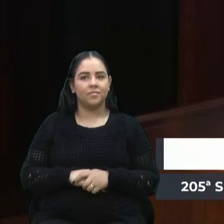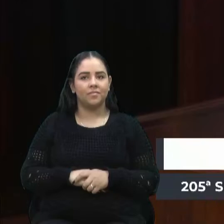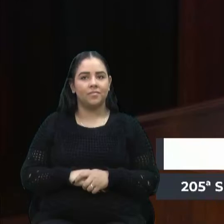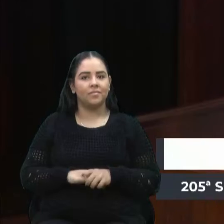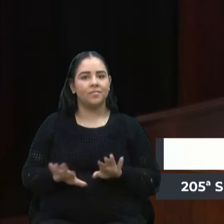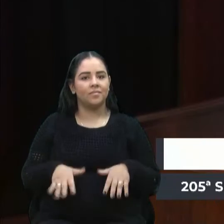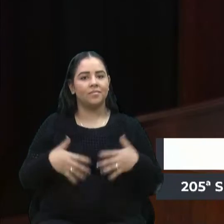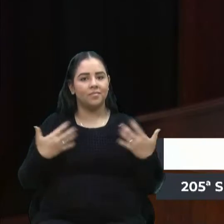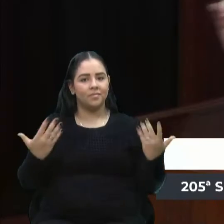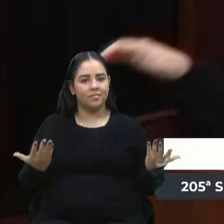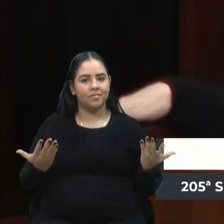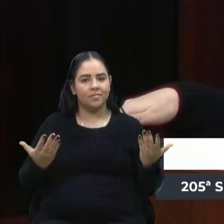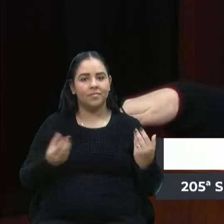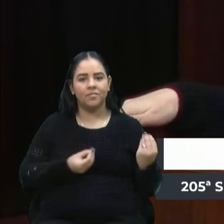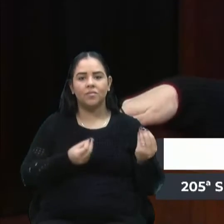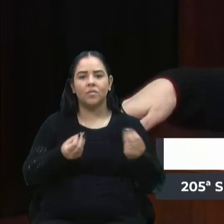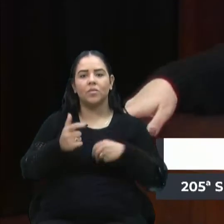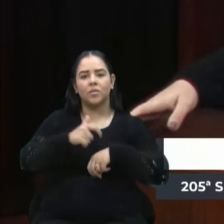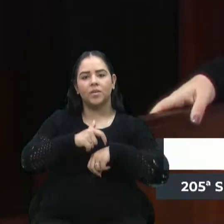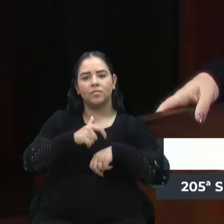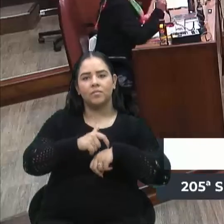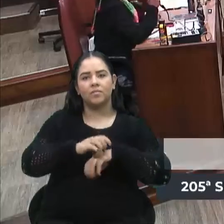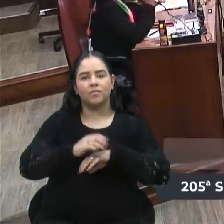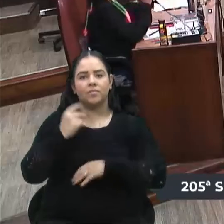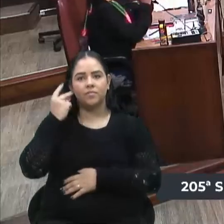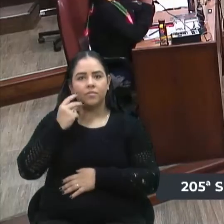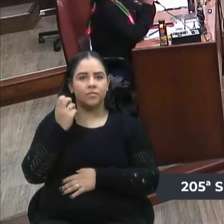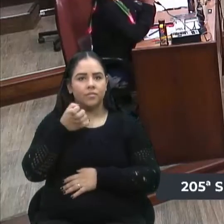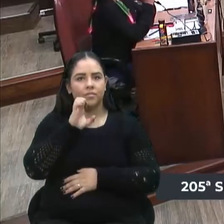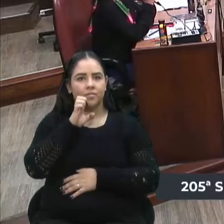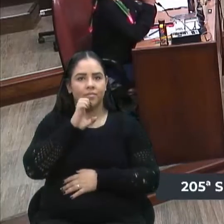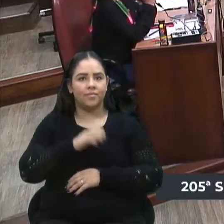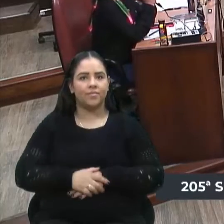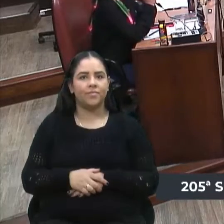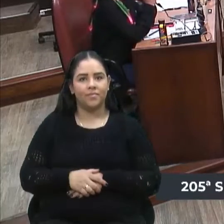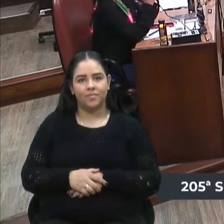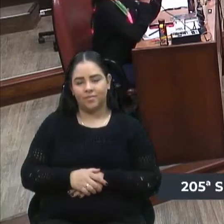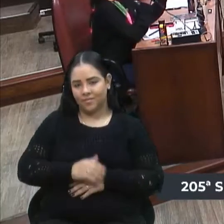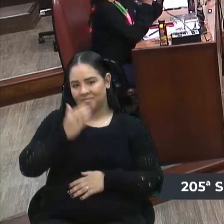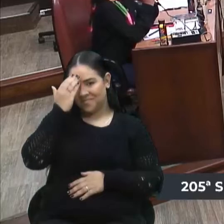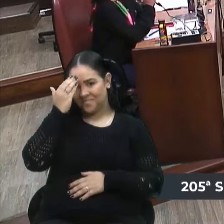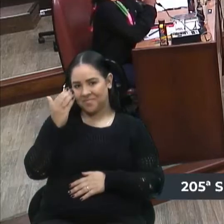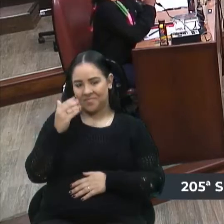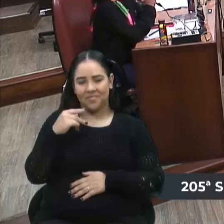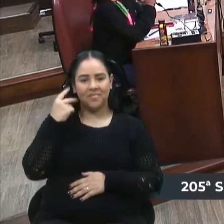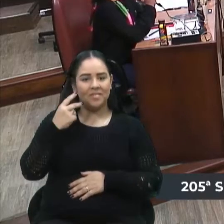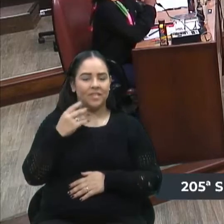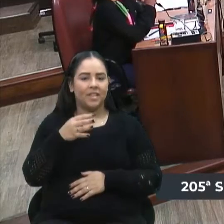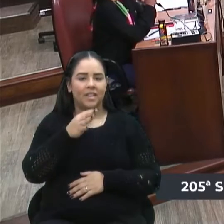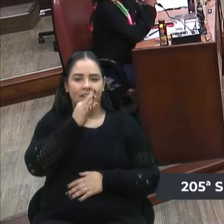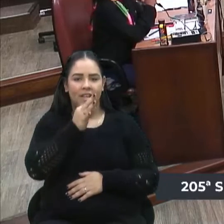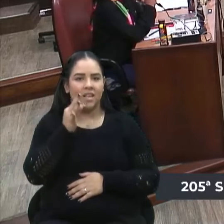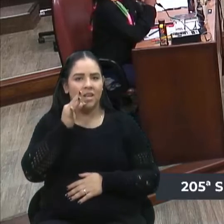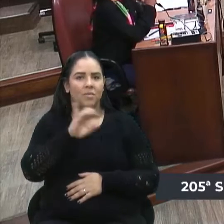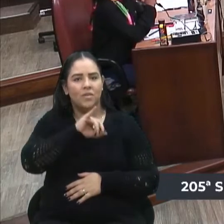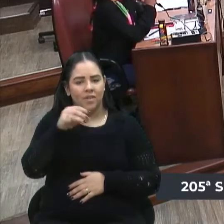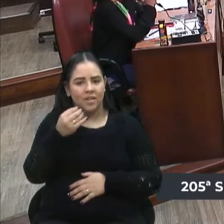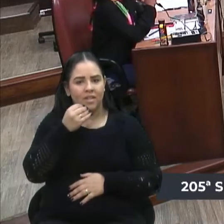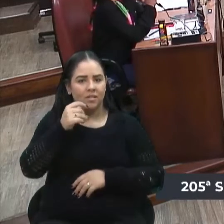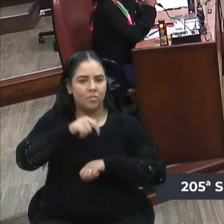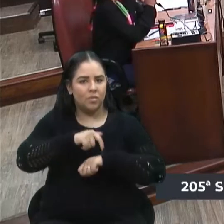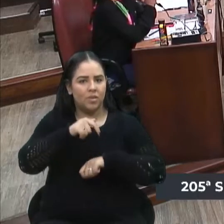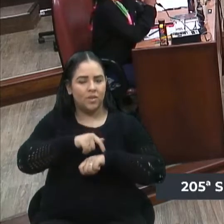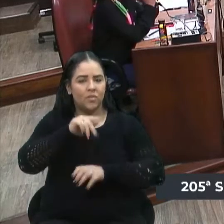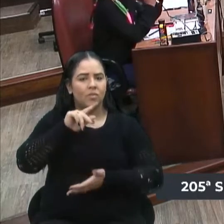Então, deixo ceder os apartes, vereadora Estela. Muito obrigado, vereadora Tati. Eu gostaria de aproveitar esse espaço, na